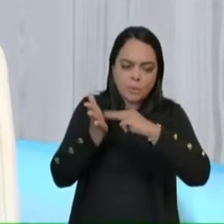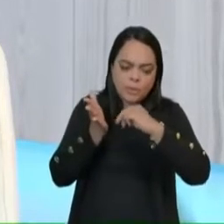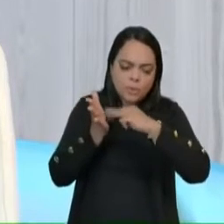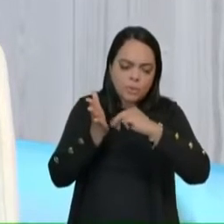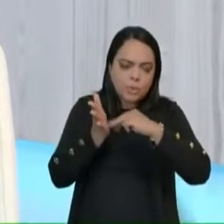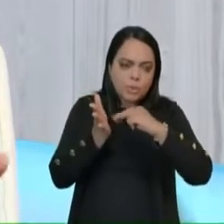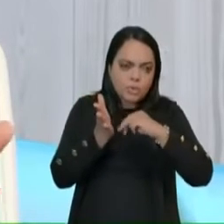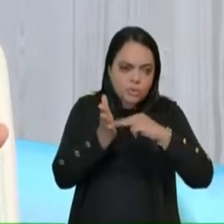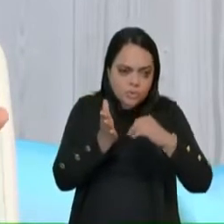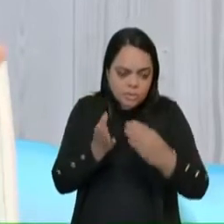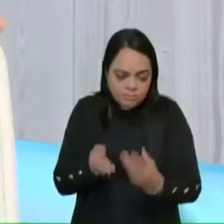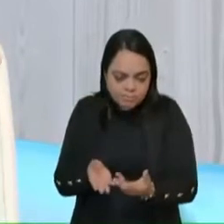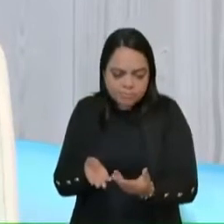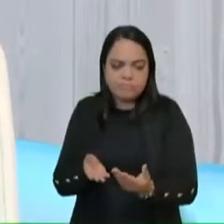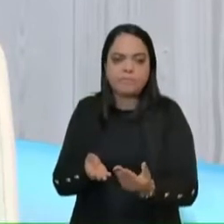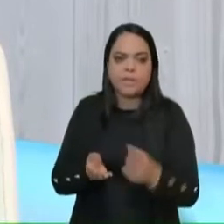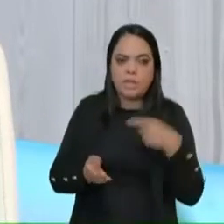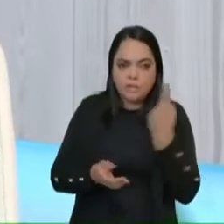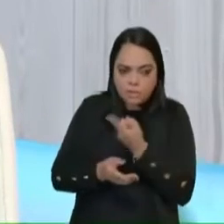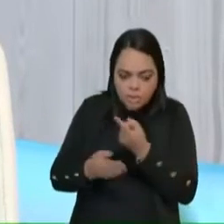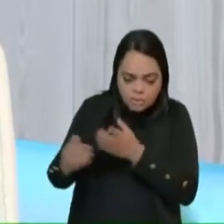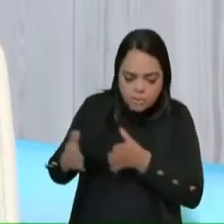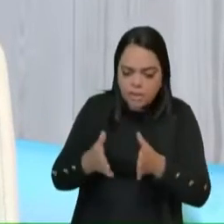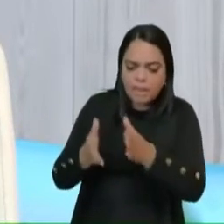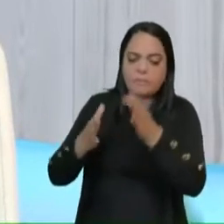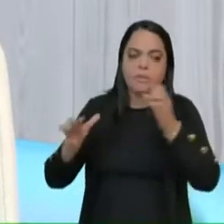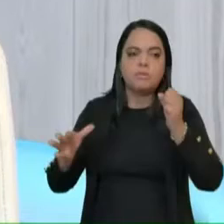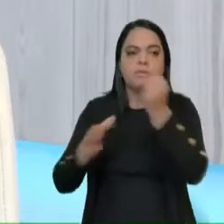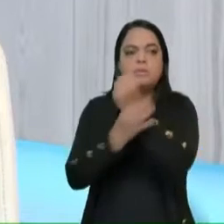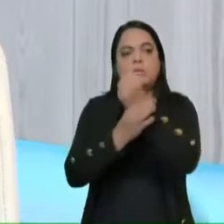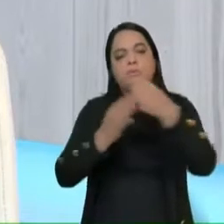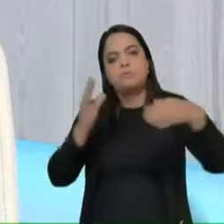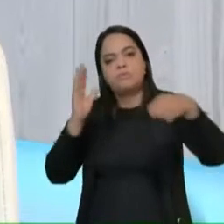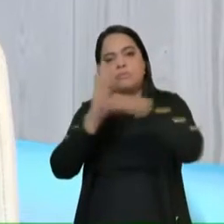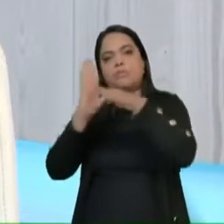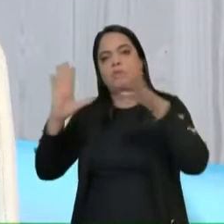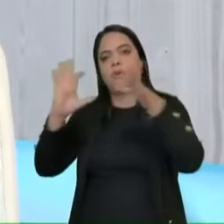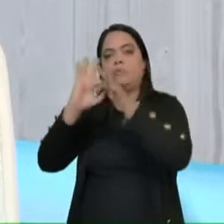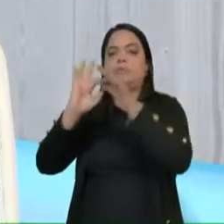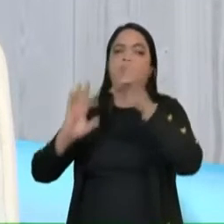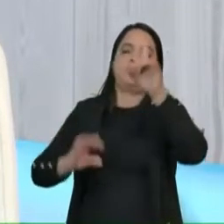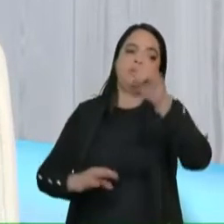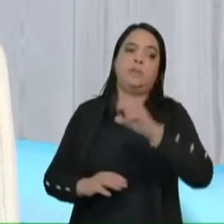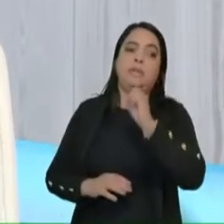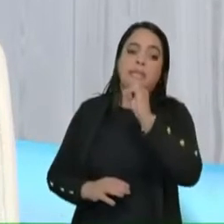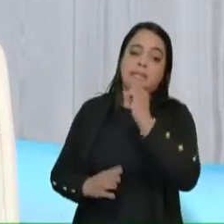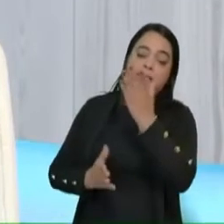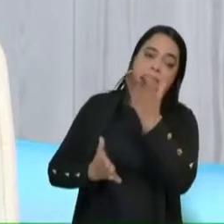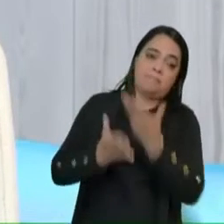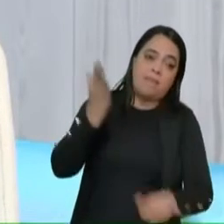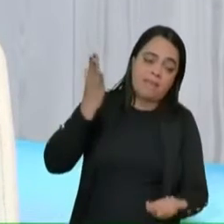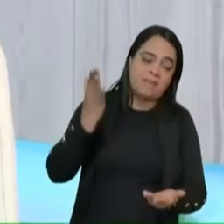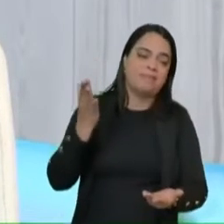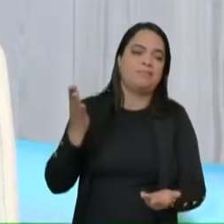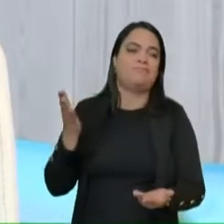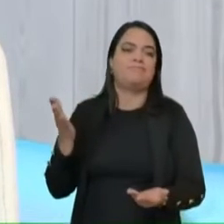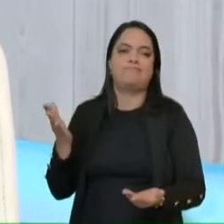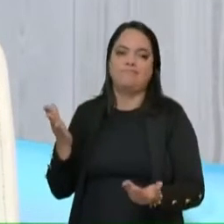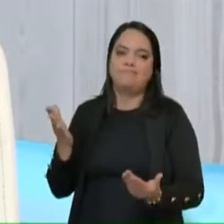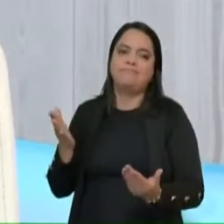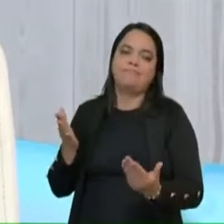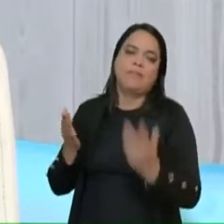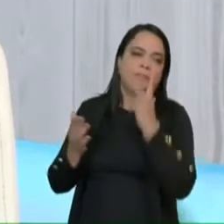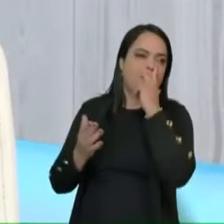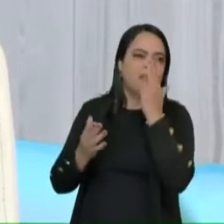oferece uma via segura para chegar até Deus então quando quando ela perde essa sua missão ela vai se